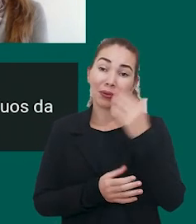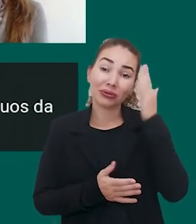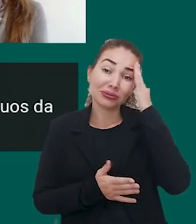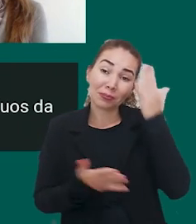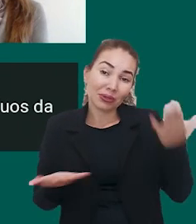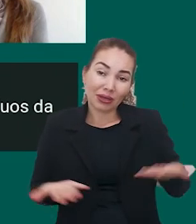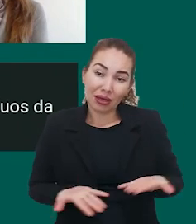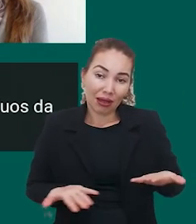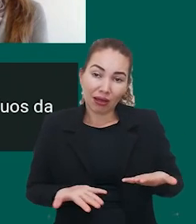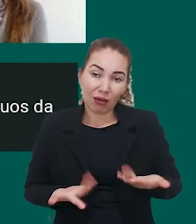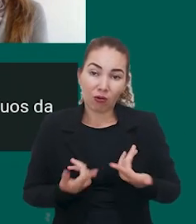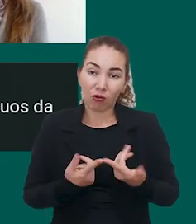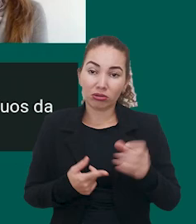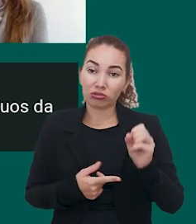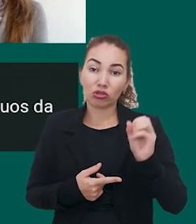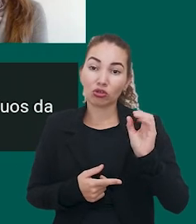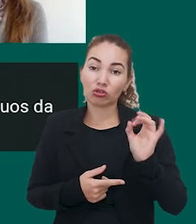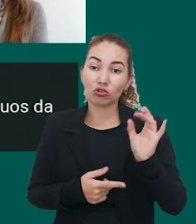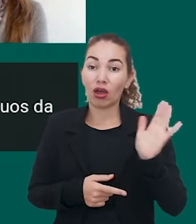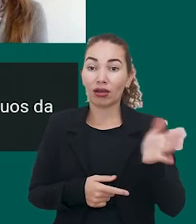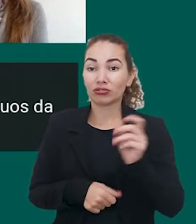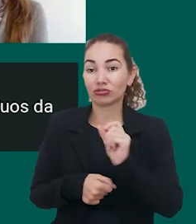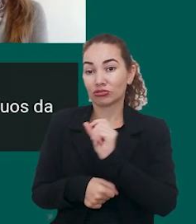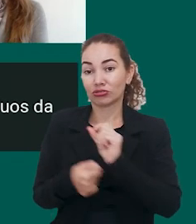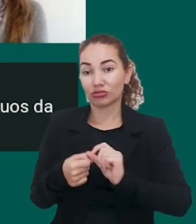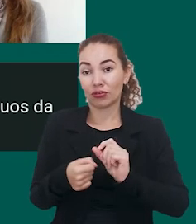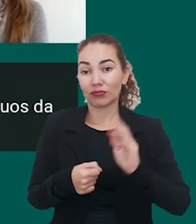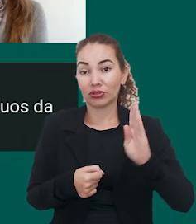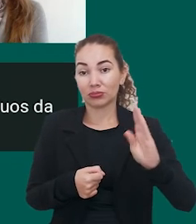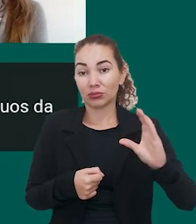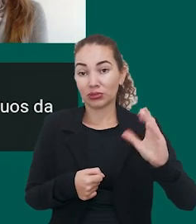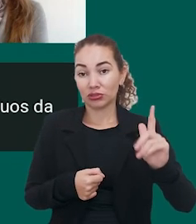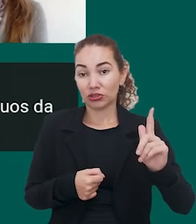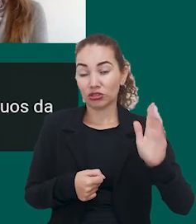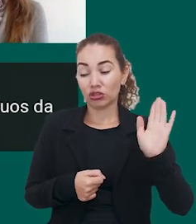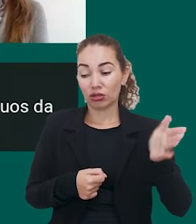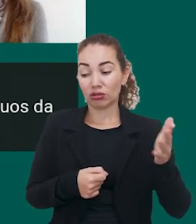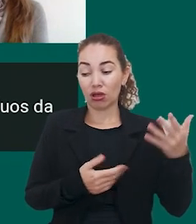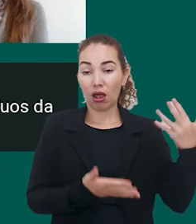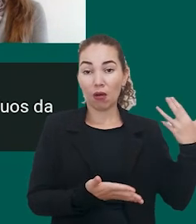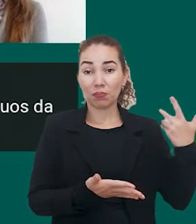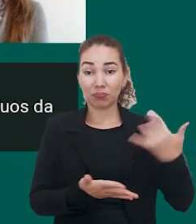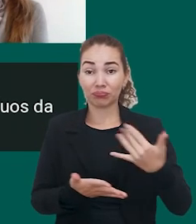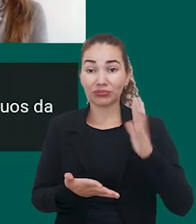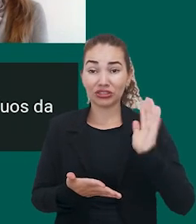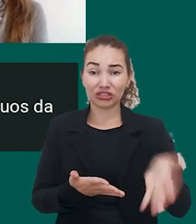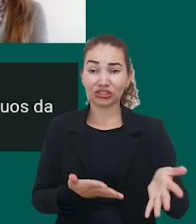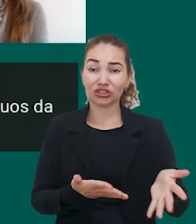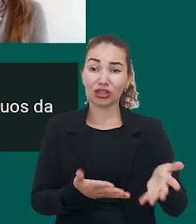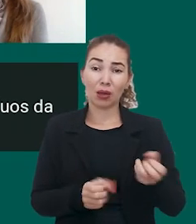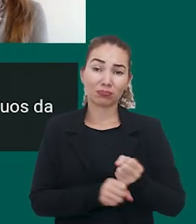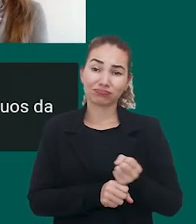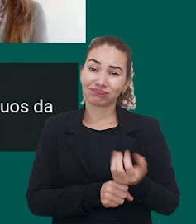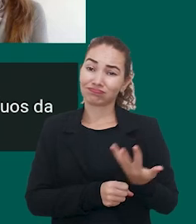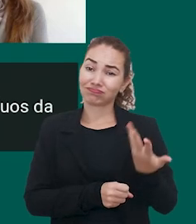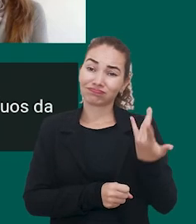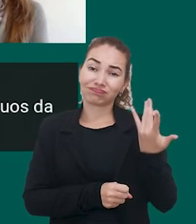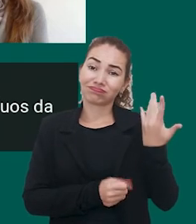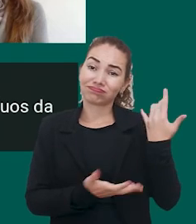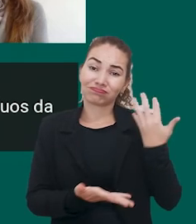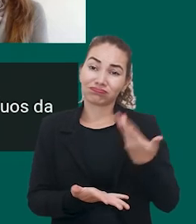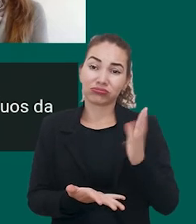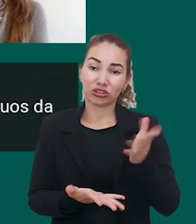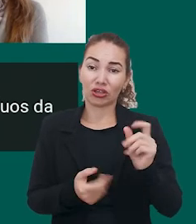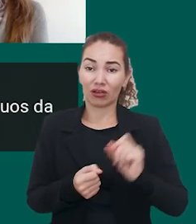certeza que você já tomou a vacina BCG na infância, porque é uma vacina que faz parte do Programa Nacional de Imunização já há muitos anos, né? Então só